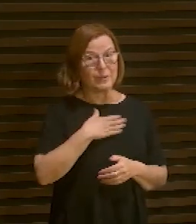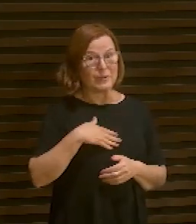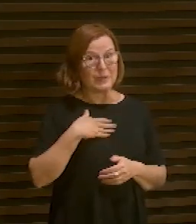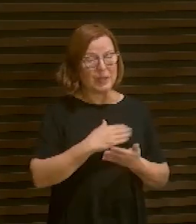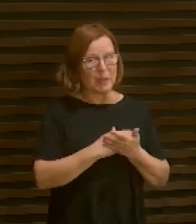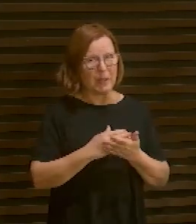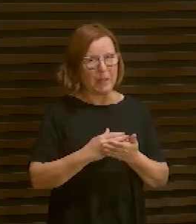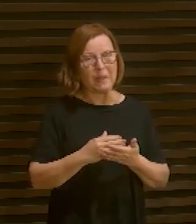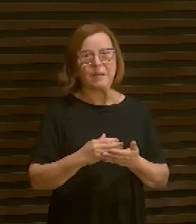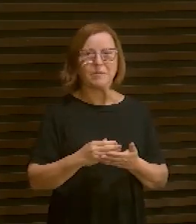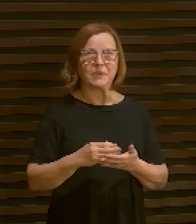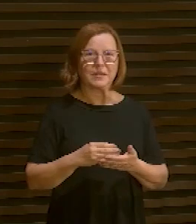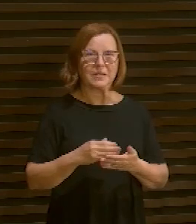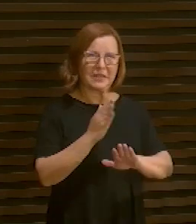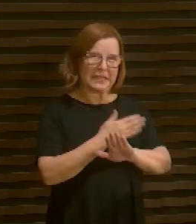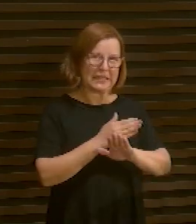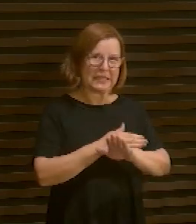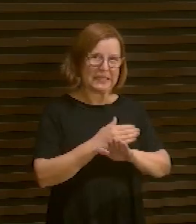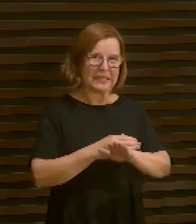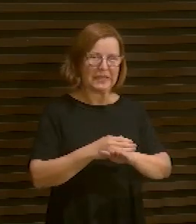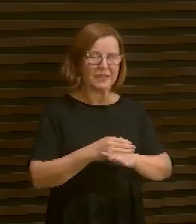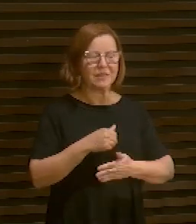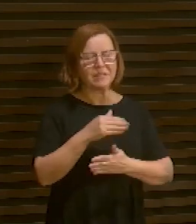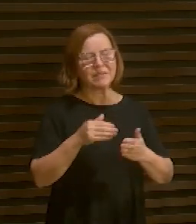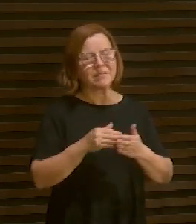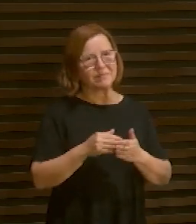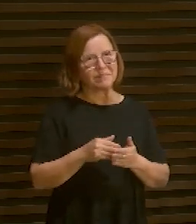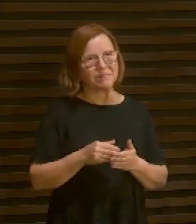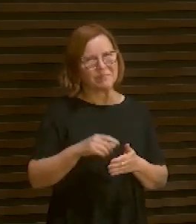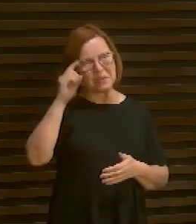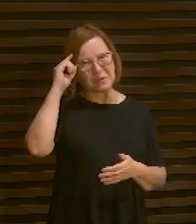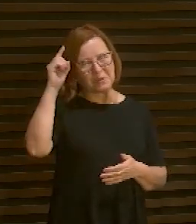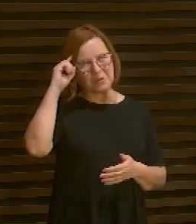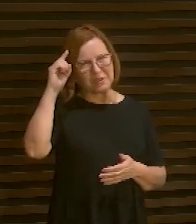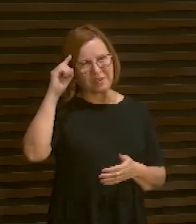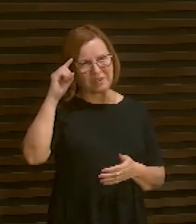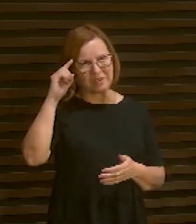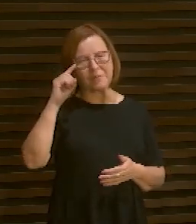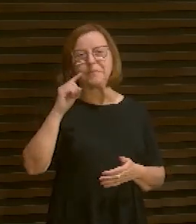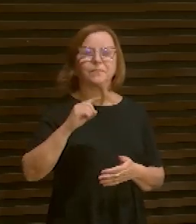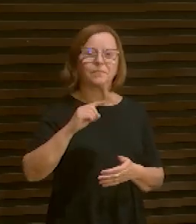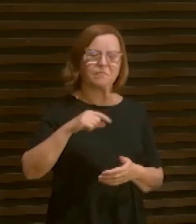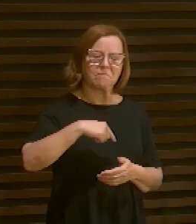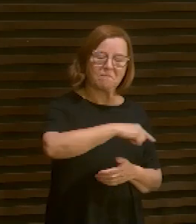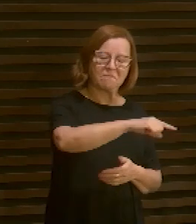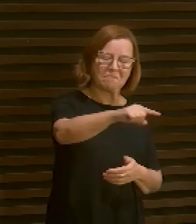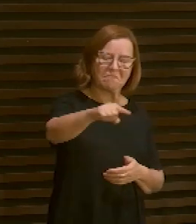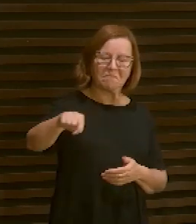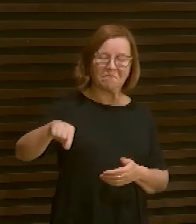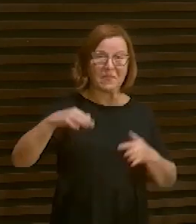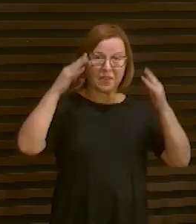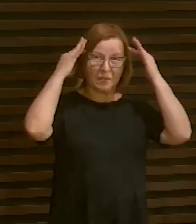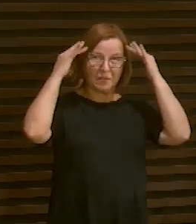Diariamente fazia todo o percurso de 18 buracos no clube de golfe imaginário.